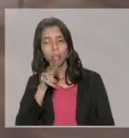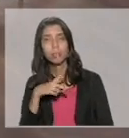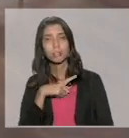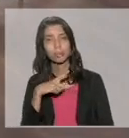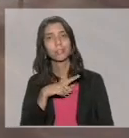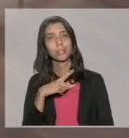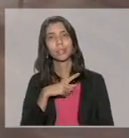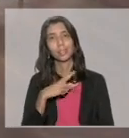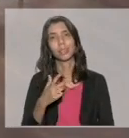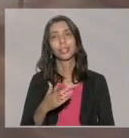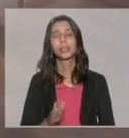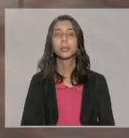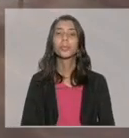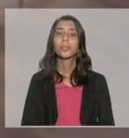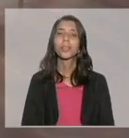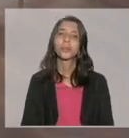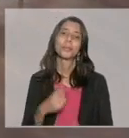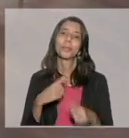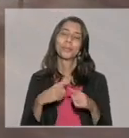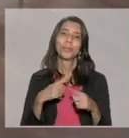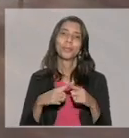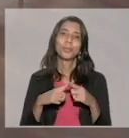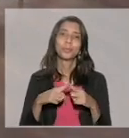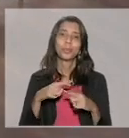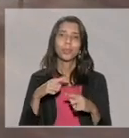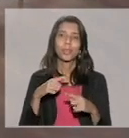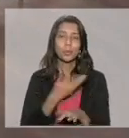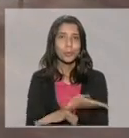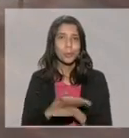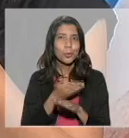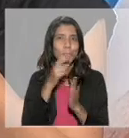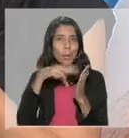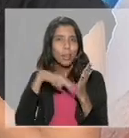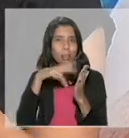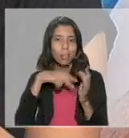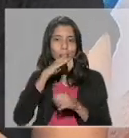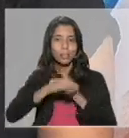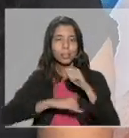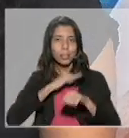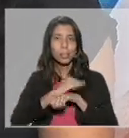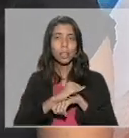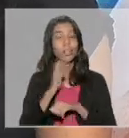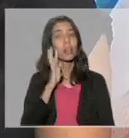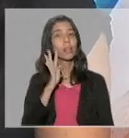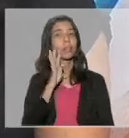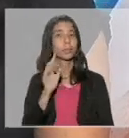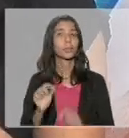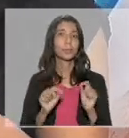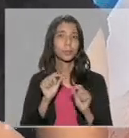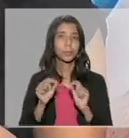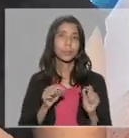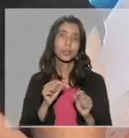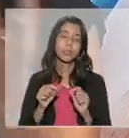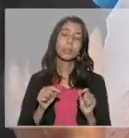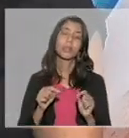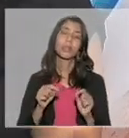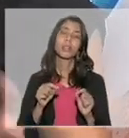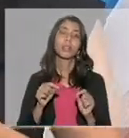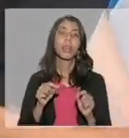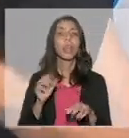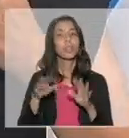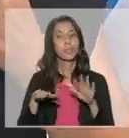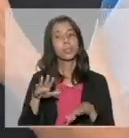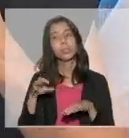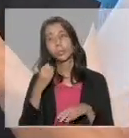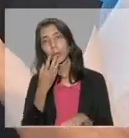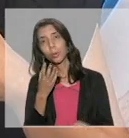não tem muito por onde. Não, e quando você, quer dizer, o hábito da leitura pela internet, a internet eu acho que tem isso de legal, né? Como tudo na vida tem um lado